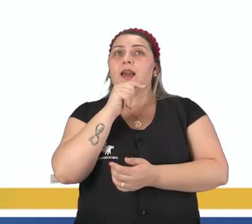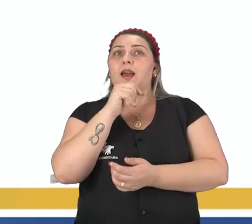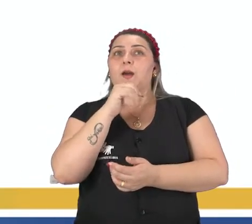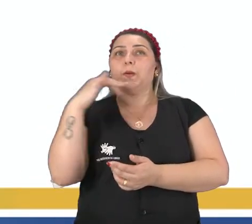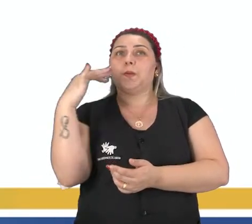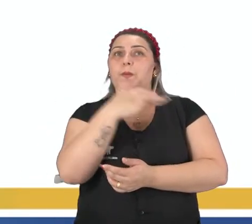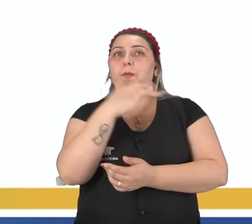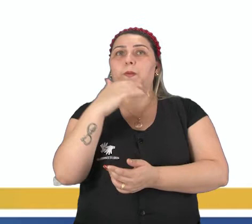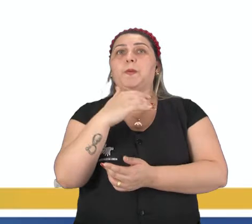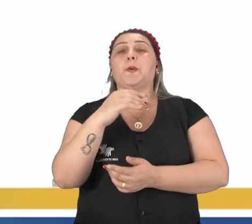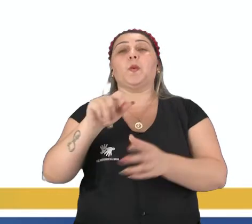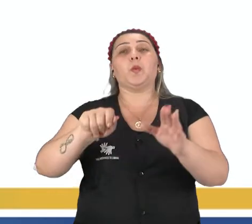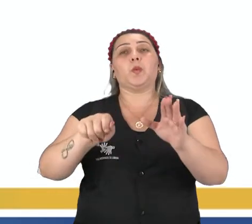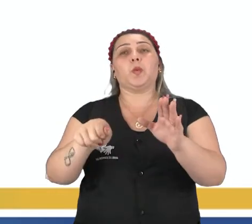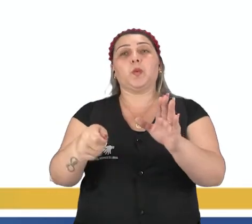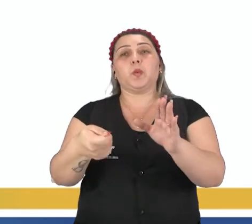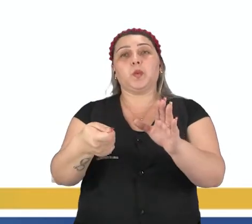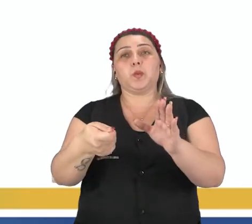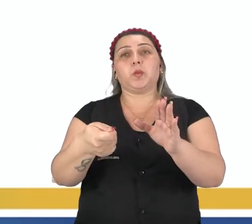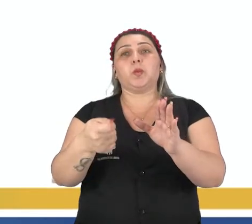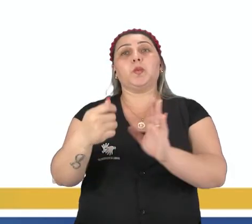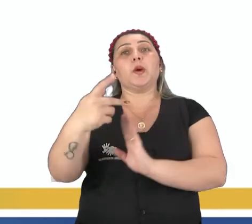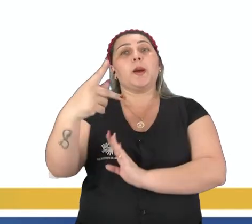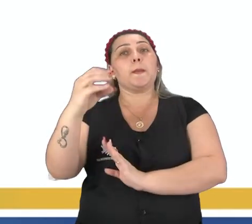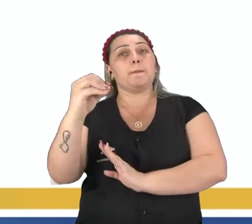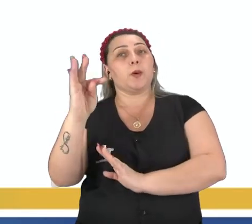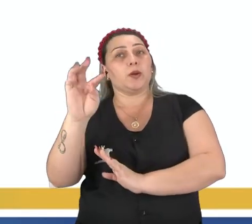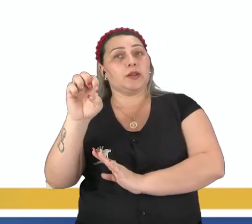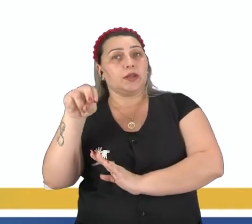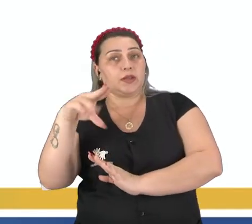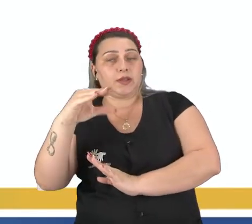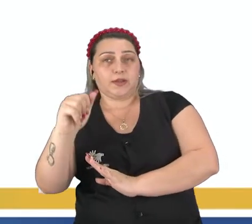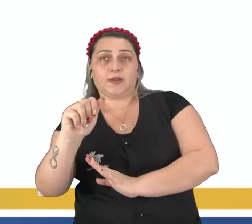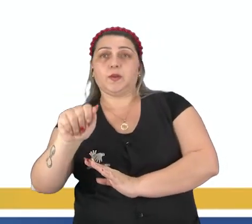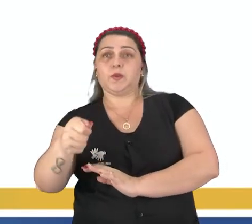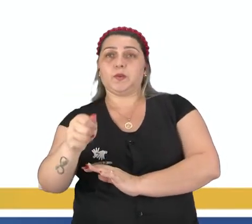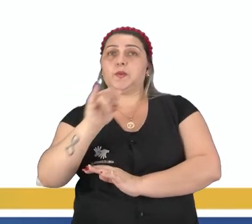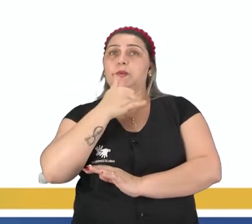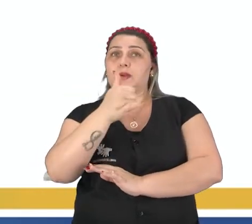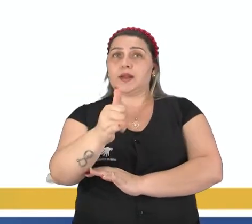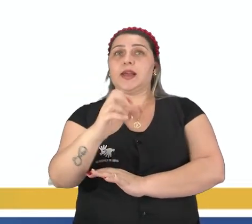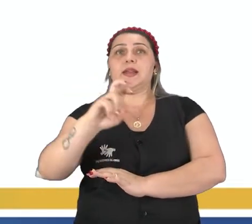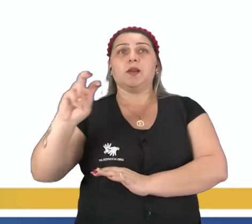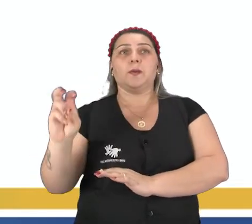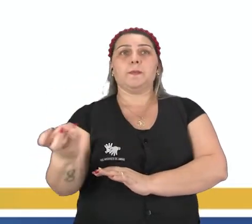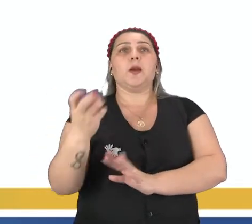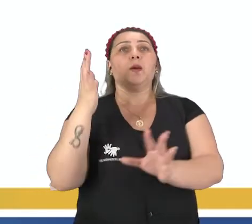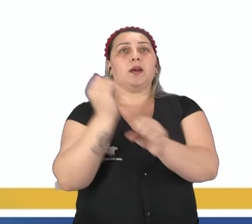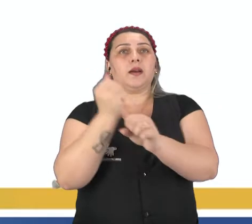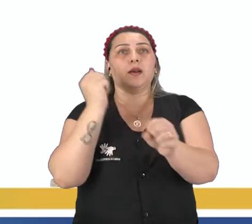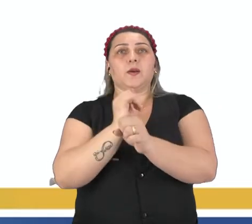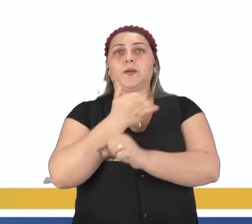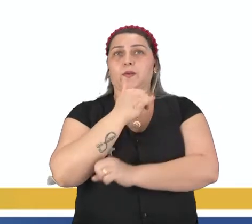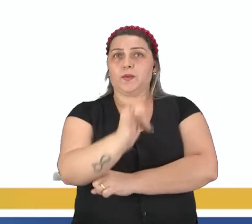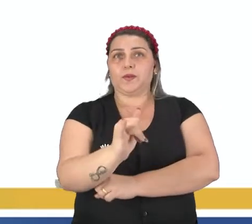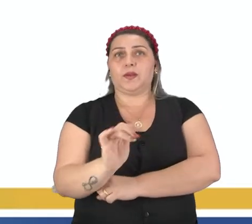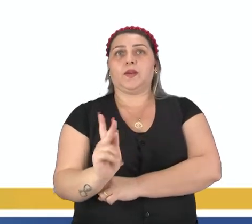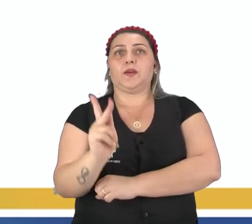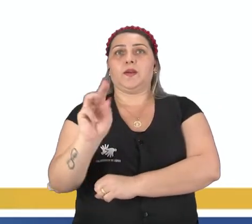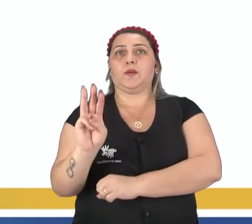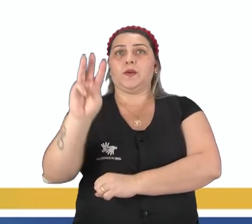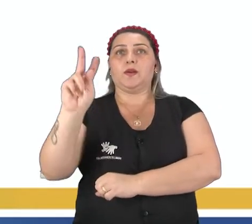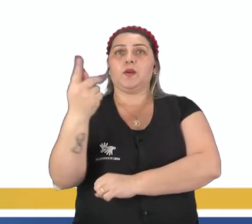a potência do chuveiro elétrico é de 5.000 watts. Calcule o consumo de energia elétrica em